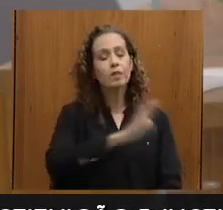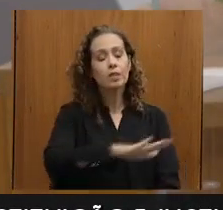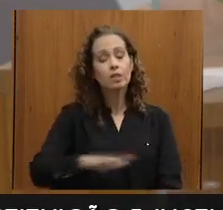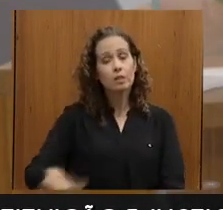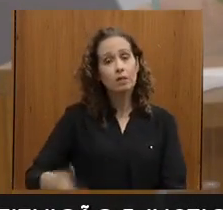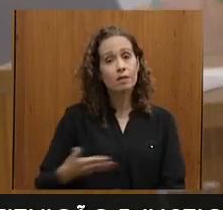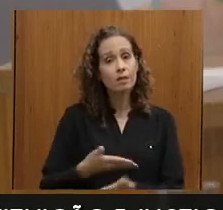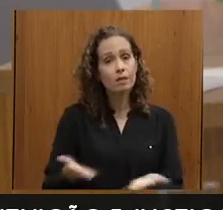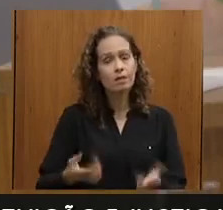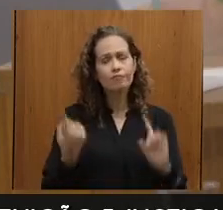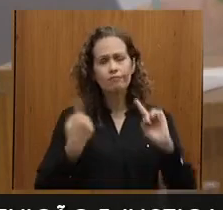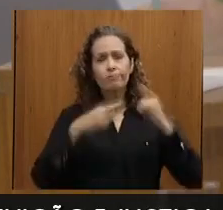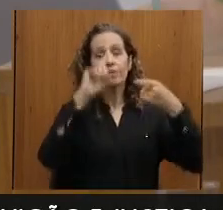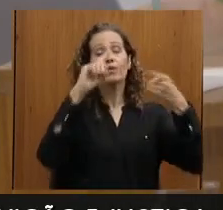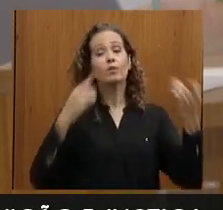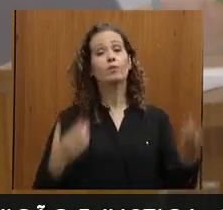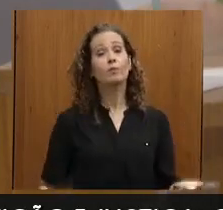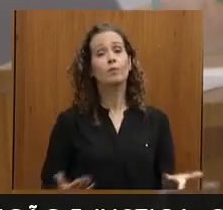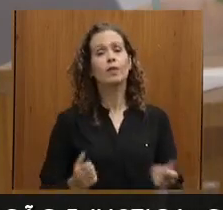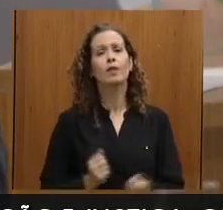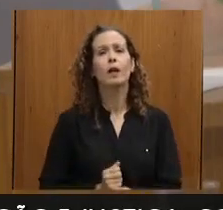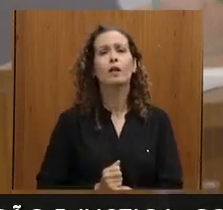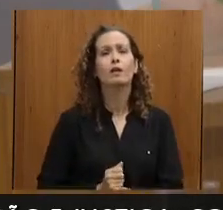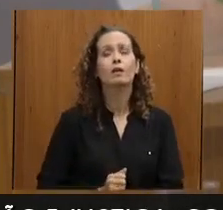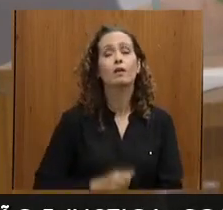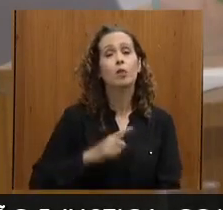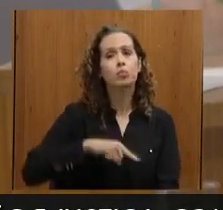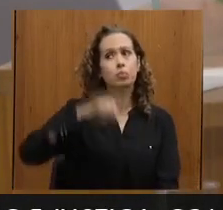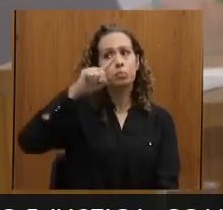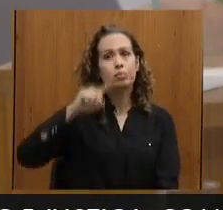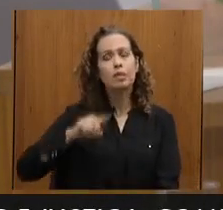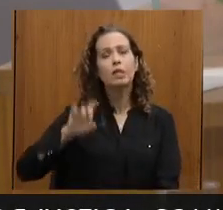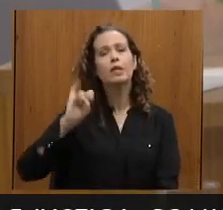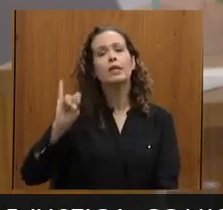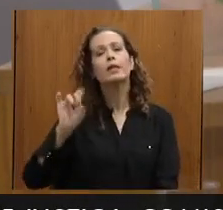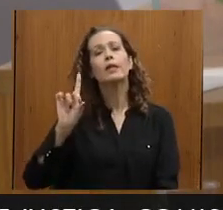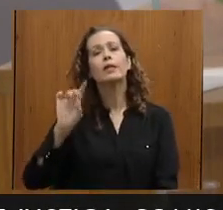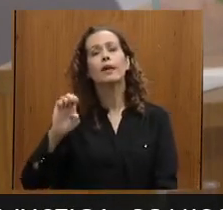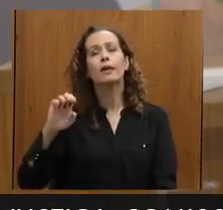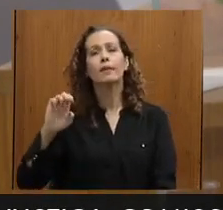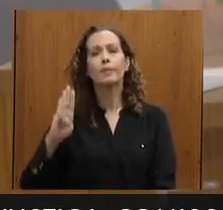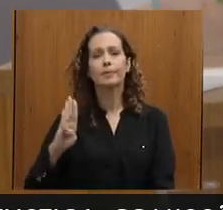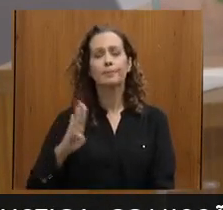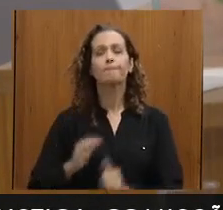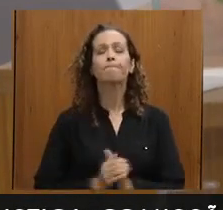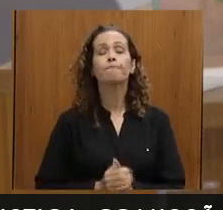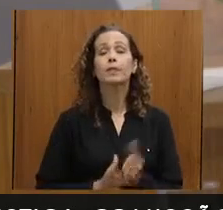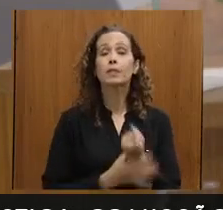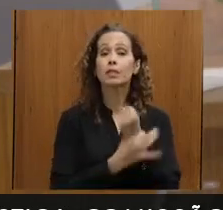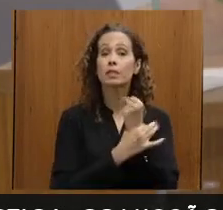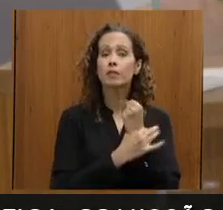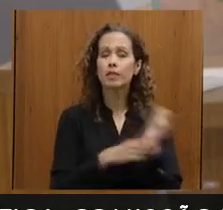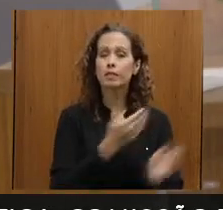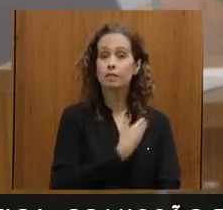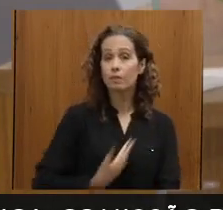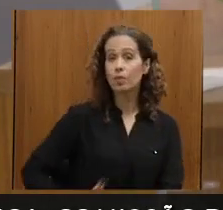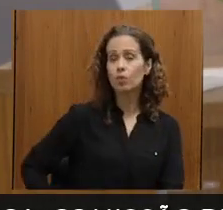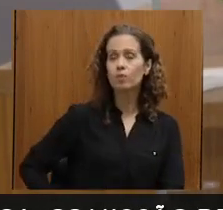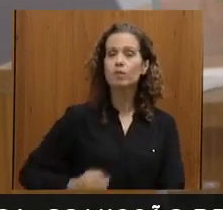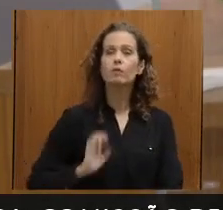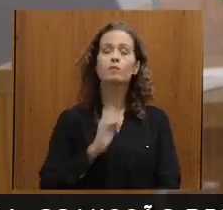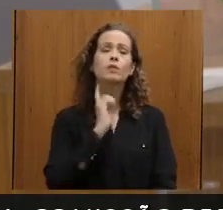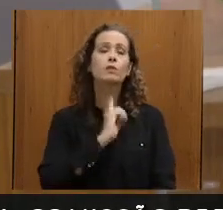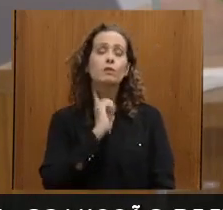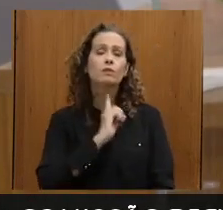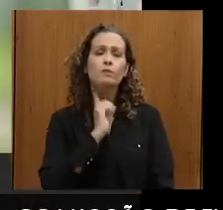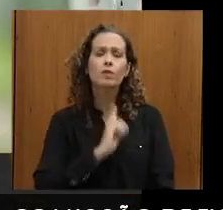conseguimos superar e bater o recorde no índice do IDEB. Na segurança pública, Minas Gerais é o Estado mais seguro do